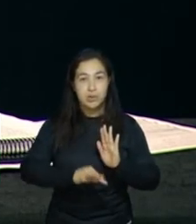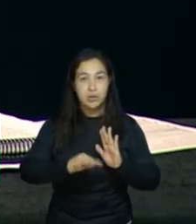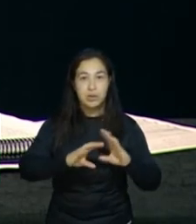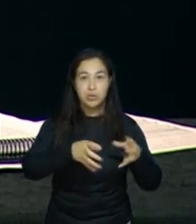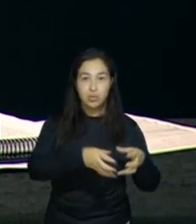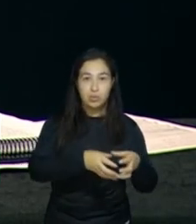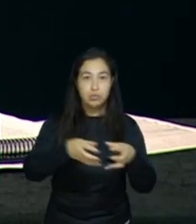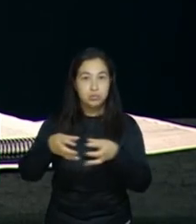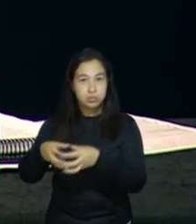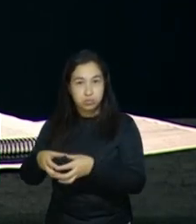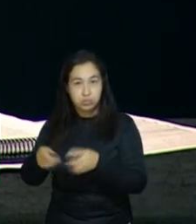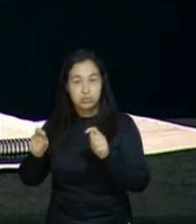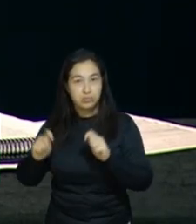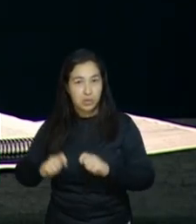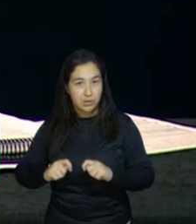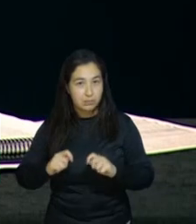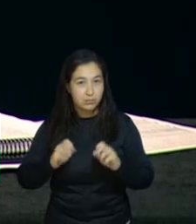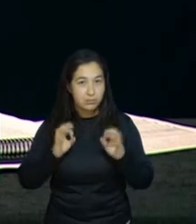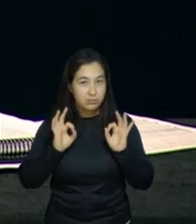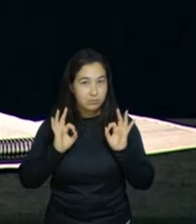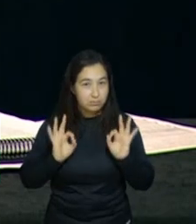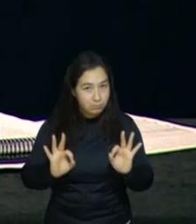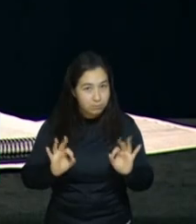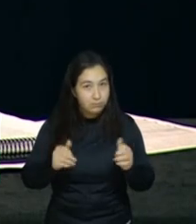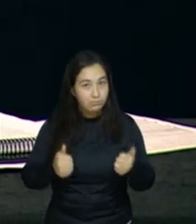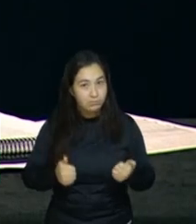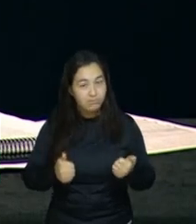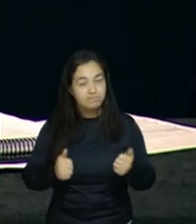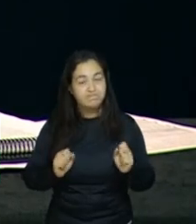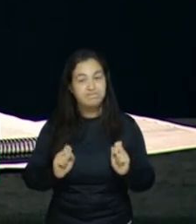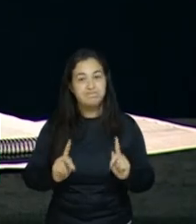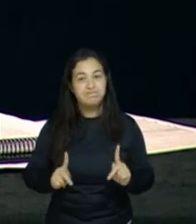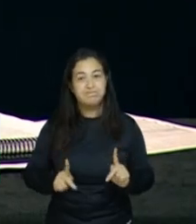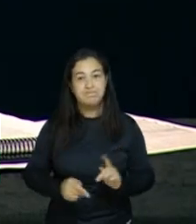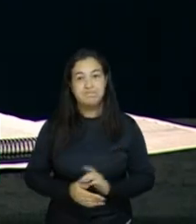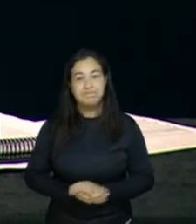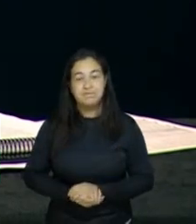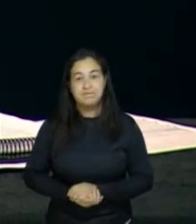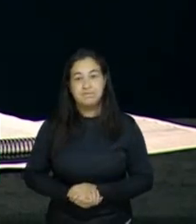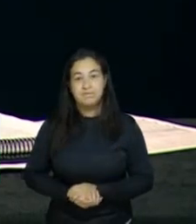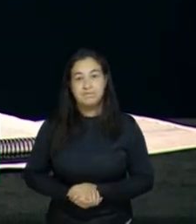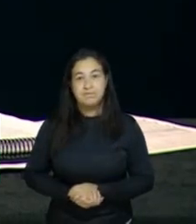final. Perfeito? Ok.